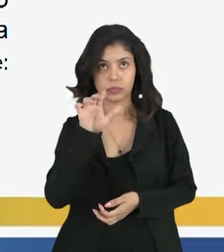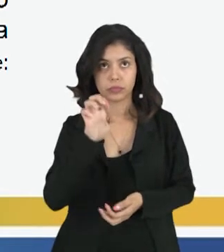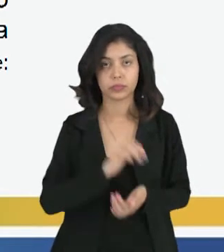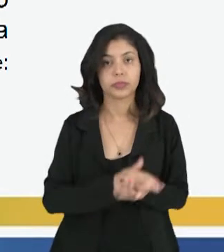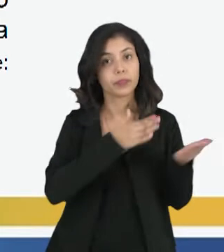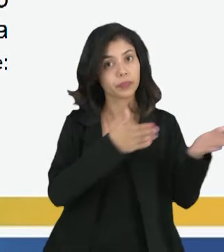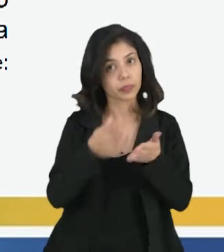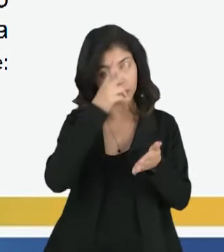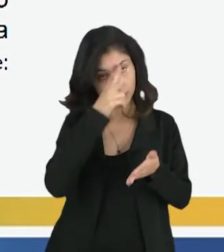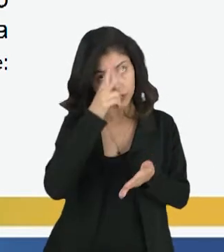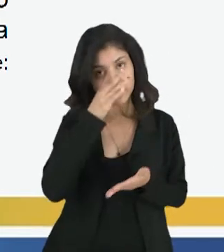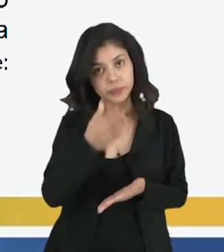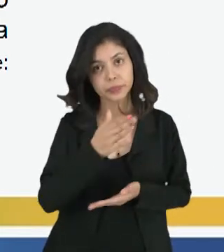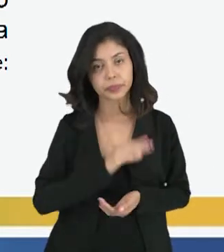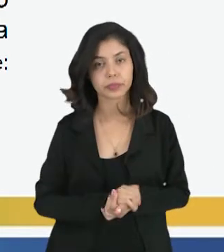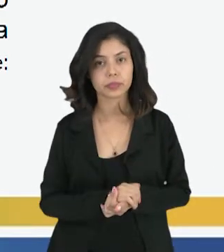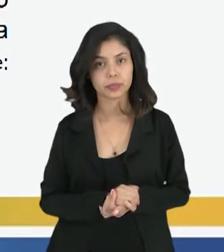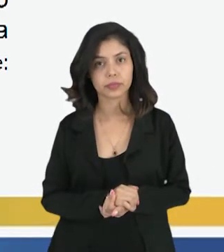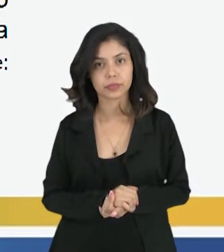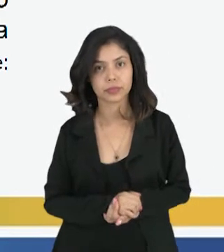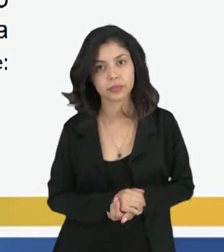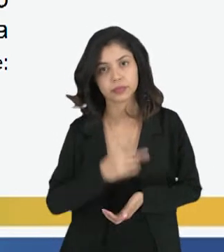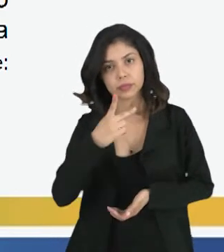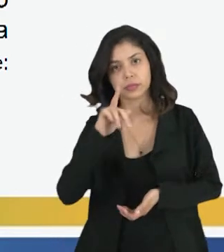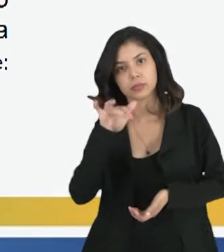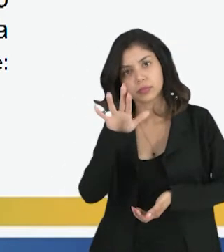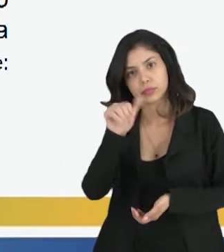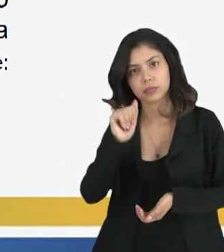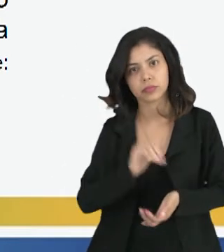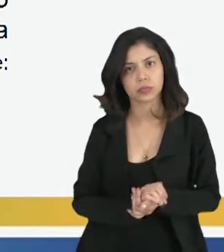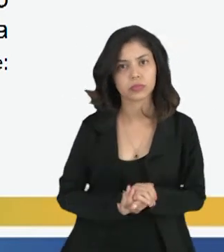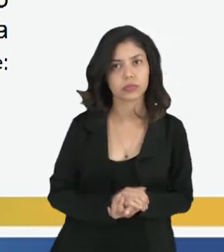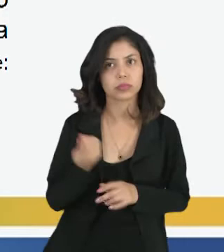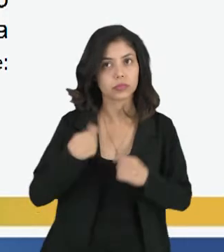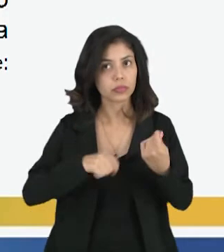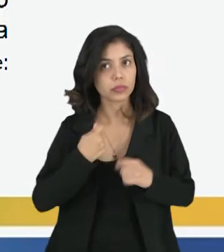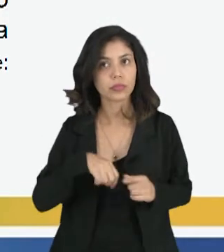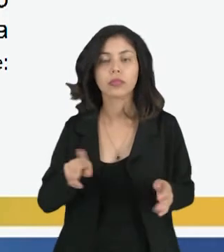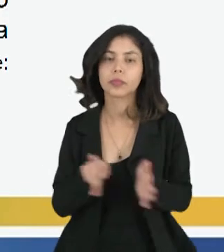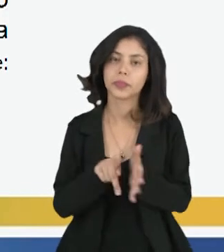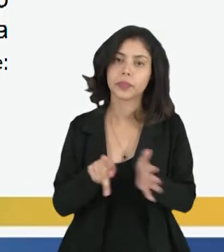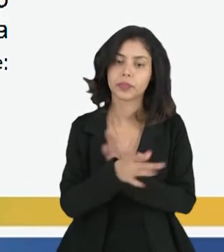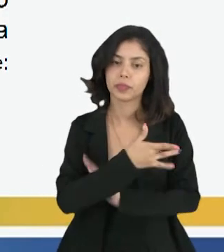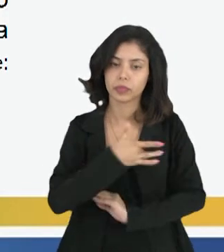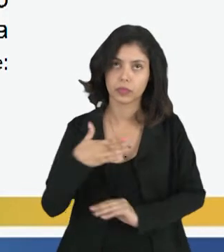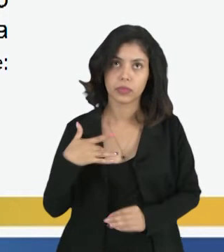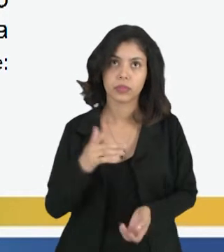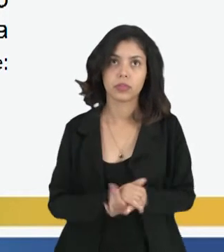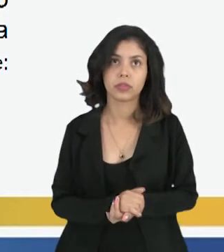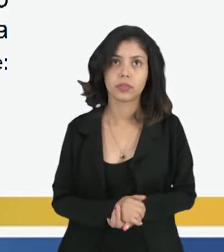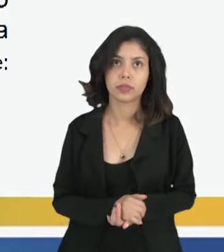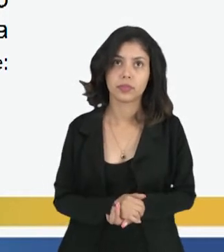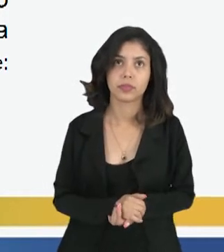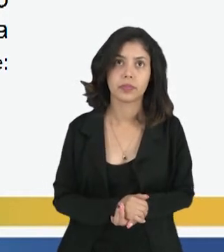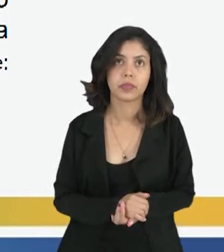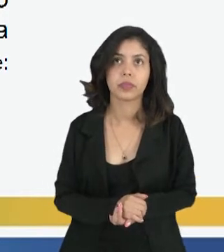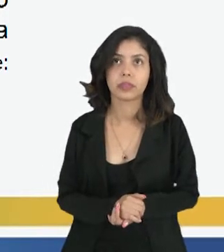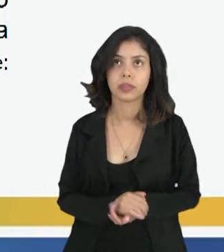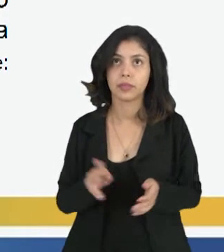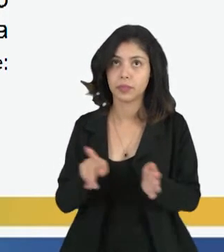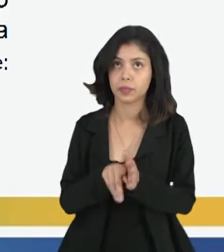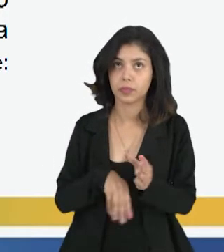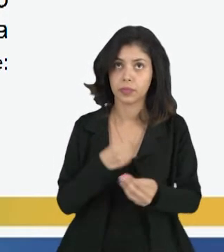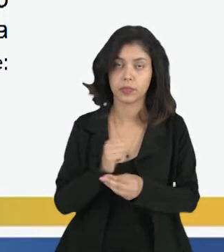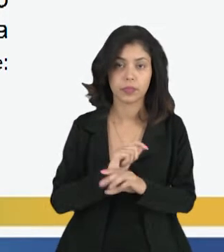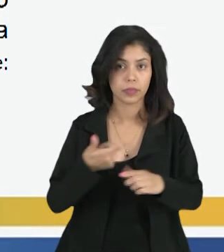ênfase para a Polônia. A potente economia desse país é saudável entre países pós-comunistas,